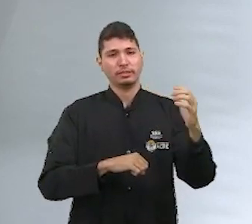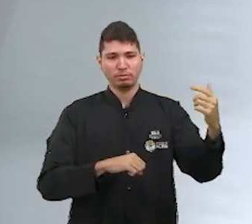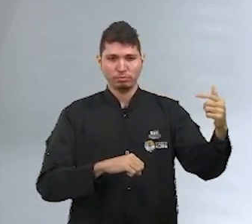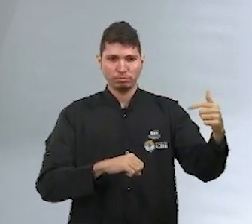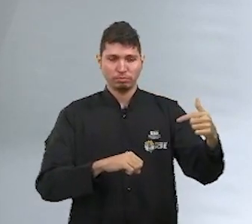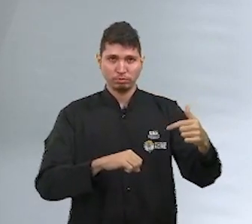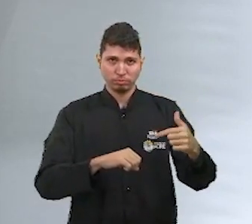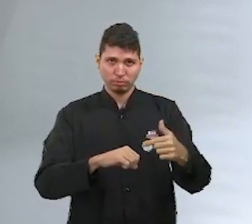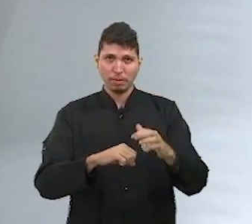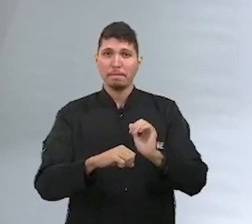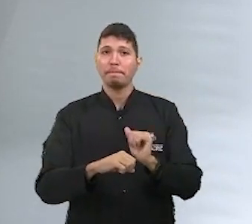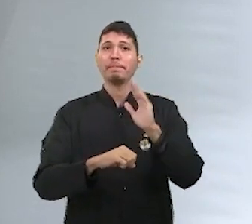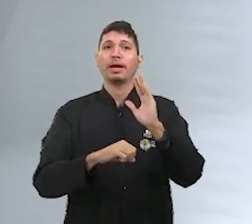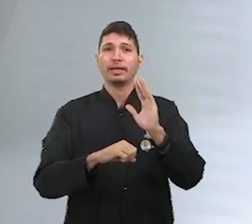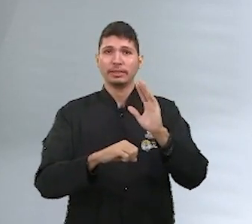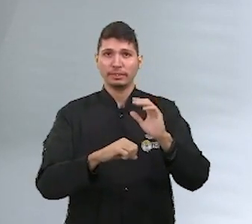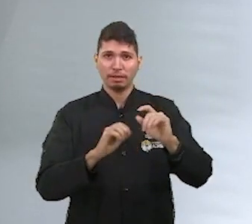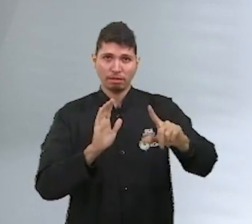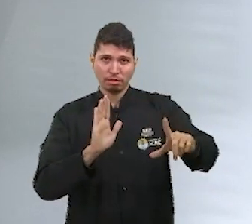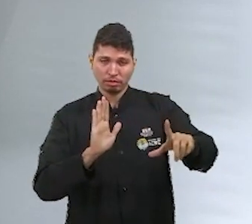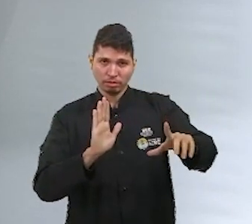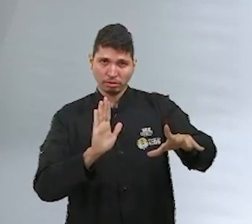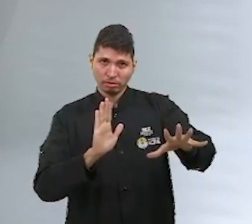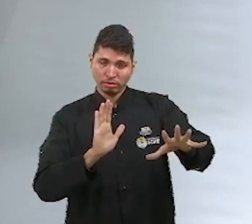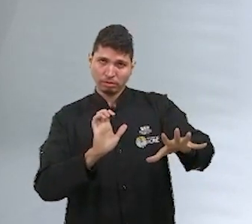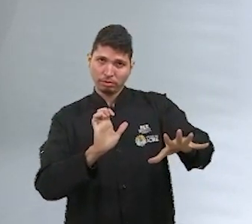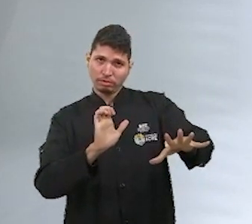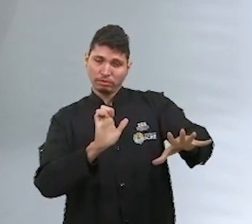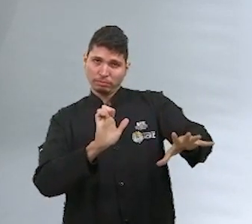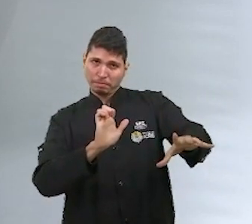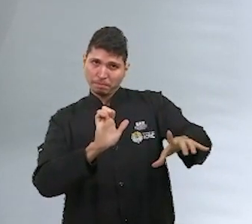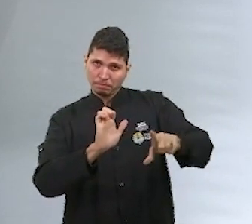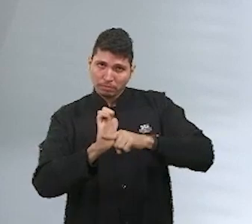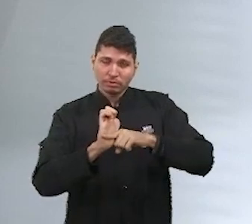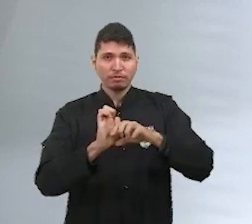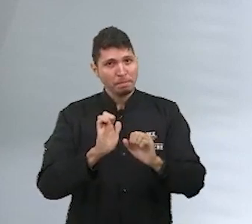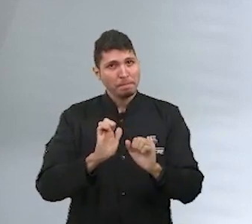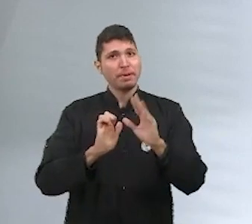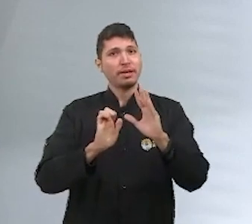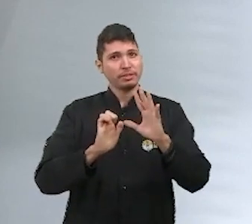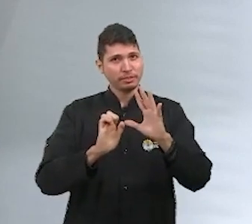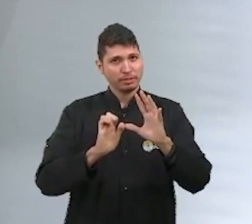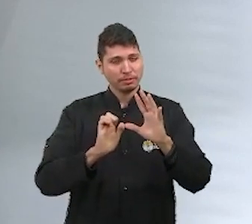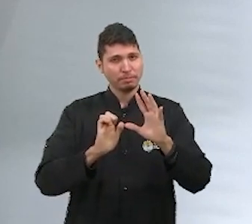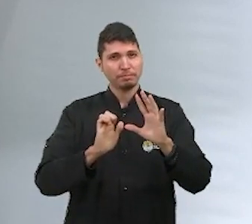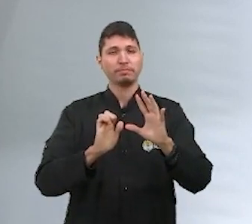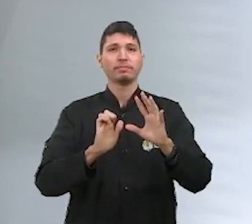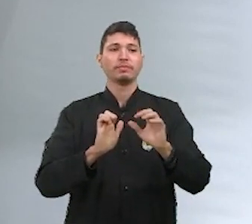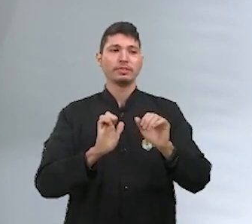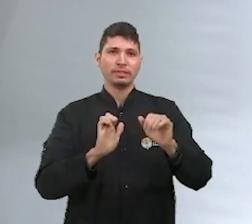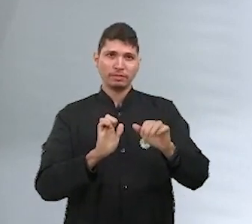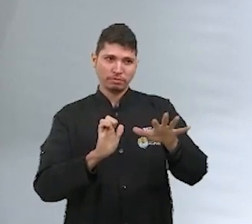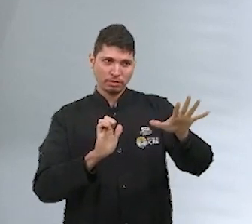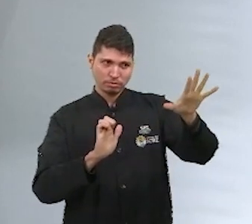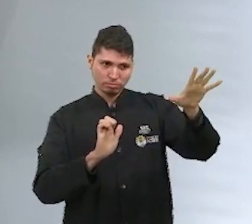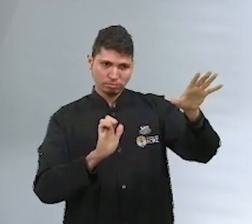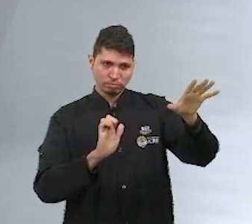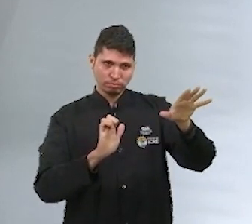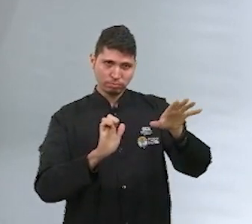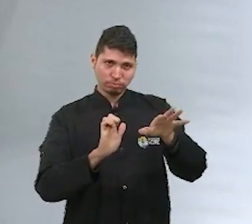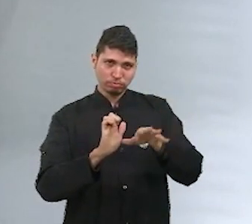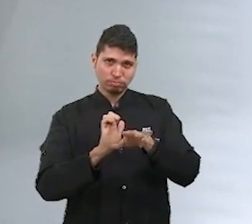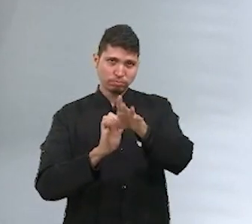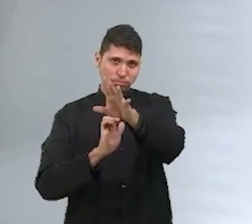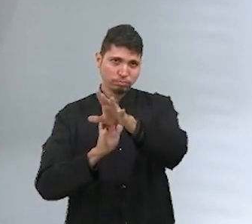vai atrair cada vez mais para si os elétrons do outro átomo, aquele outro átomo considerado menos